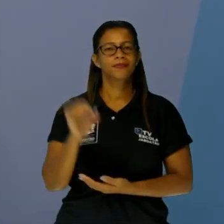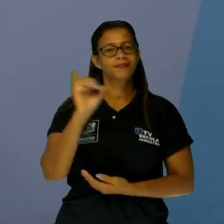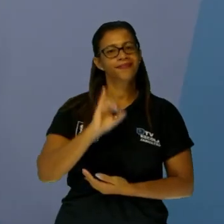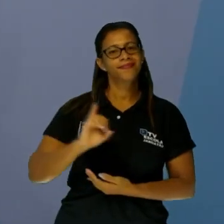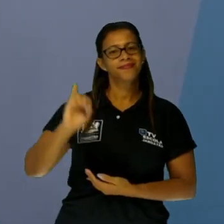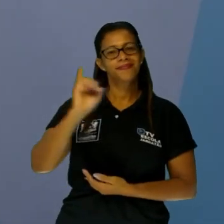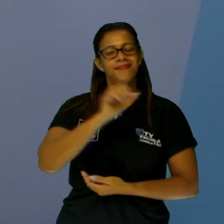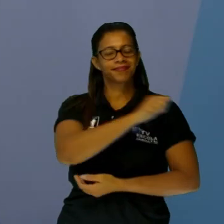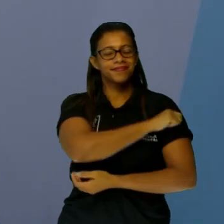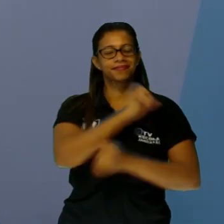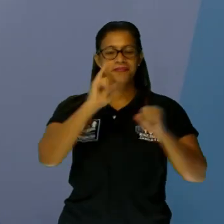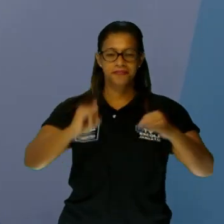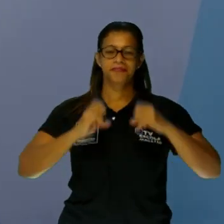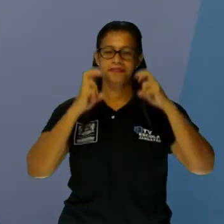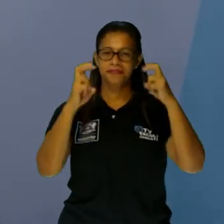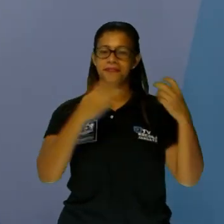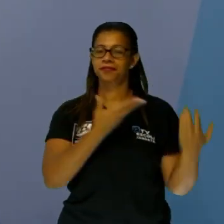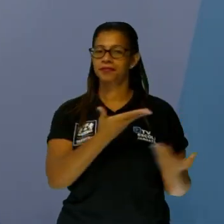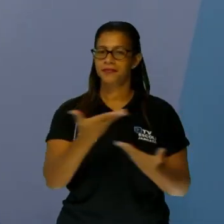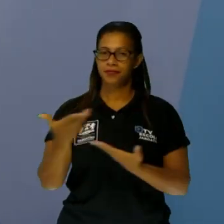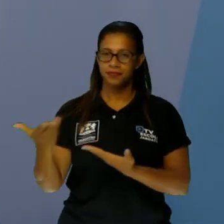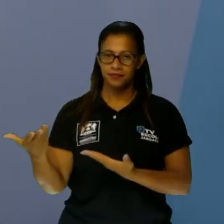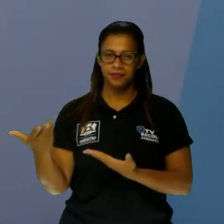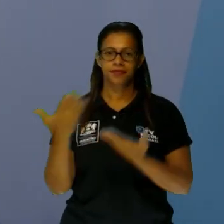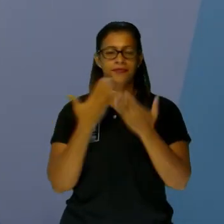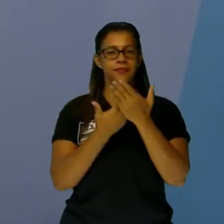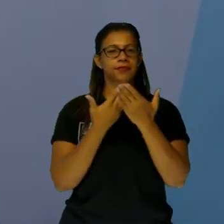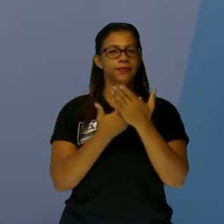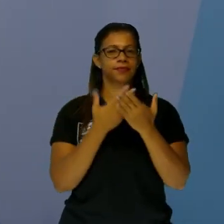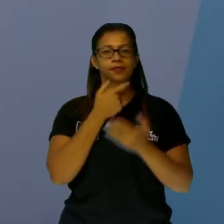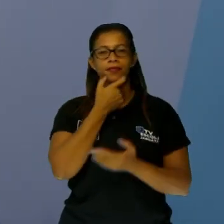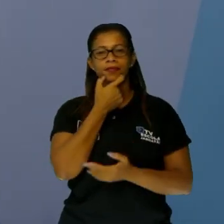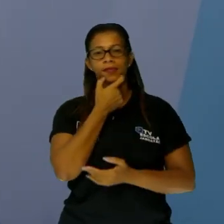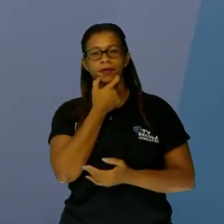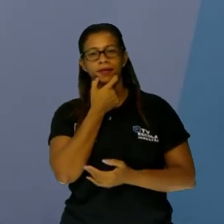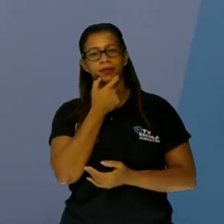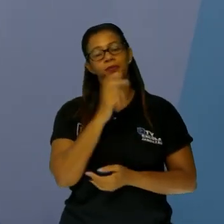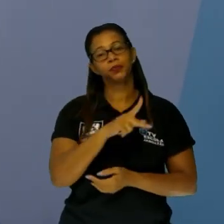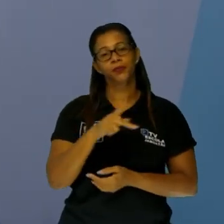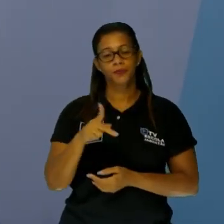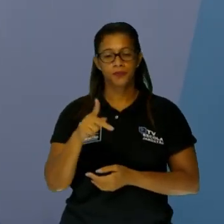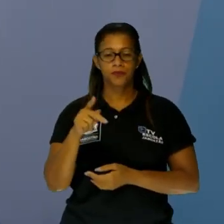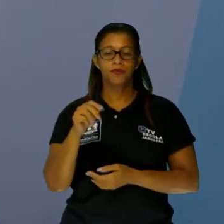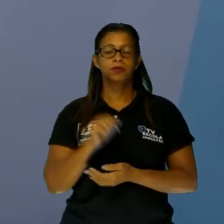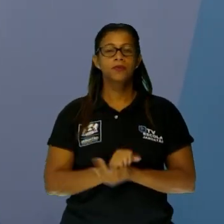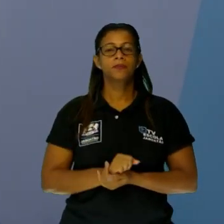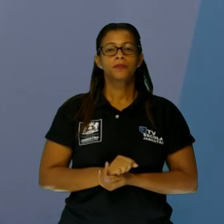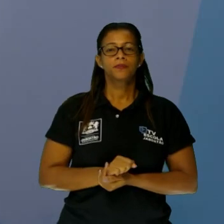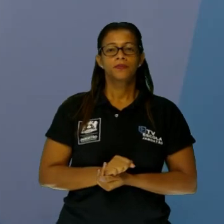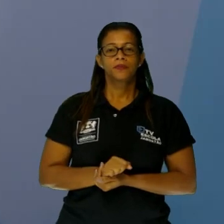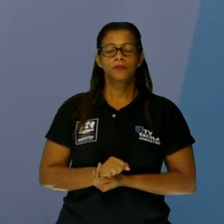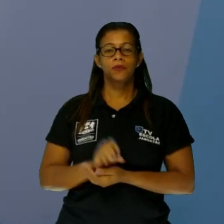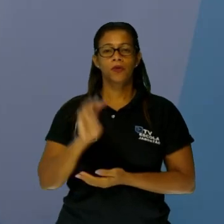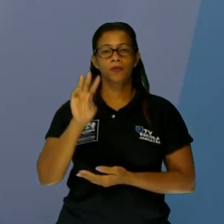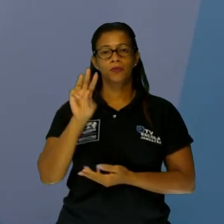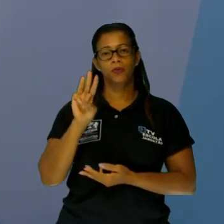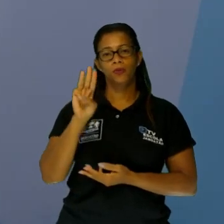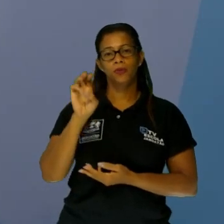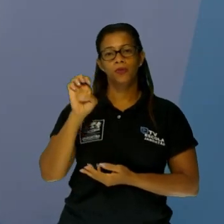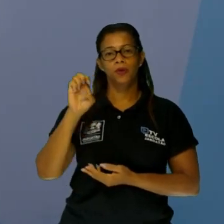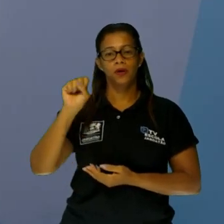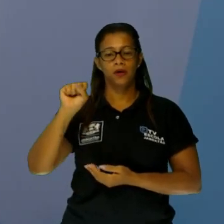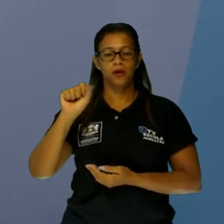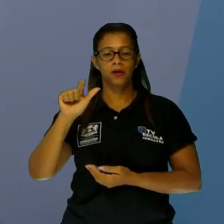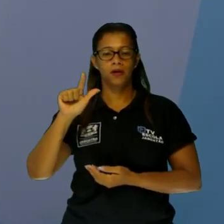Olá, alunos de Jaboatão! Sejam bem-vindos a mais uma aula de inglês comigo, professor Wesley. Essa aula vai para os alunos